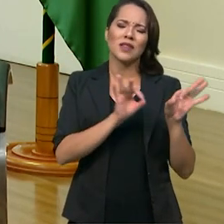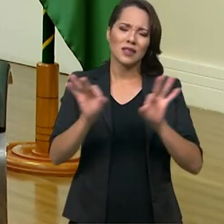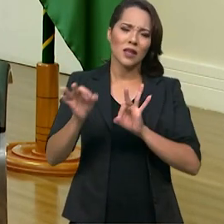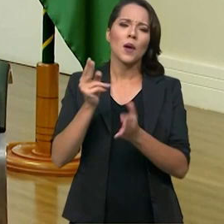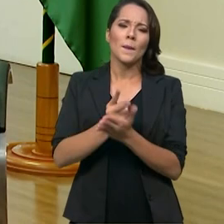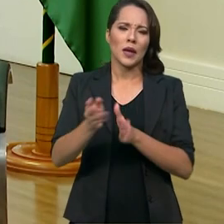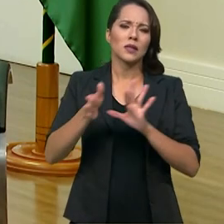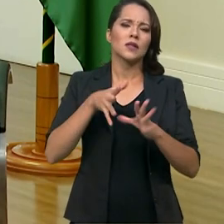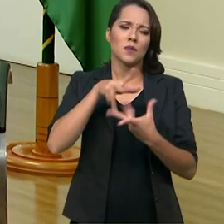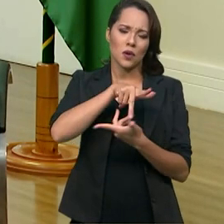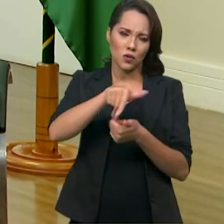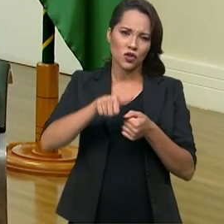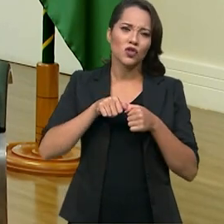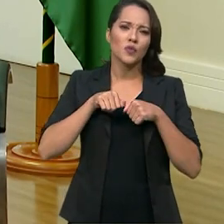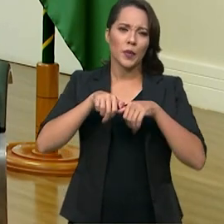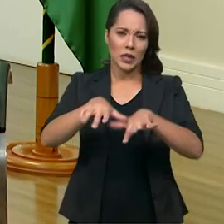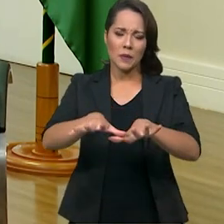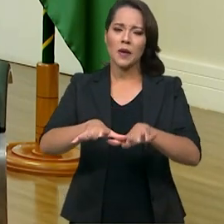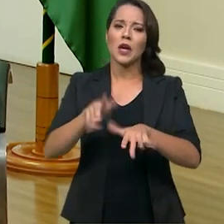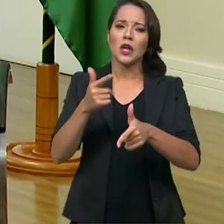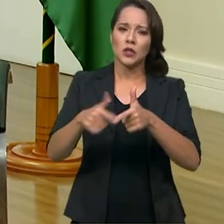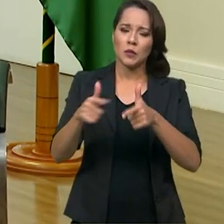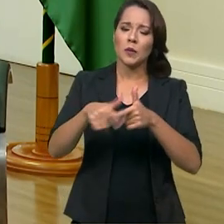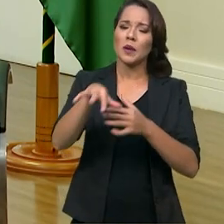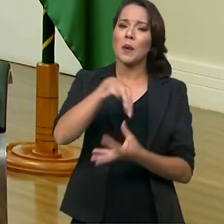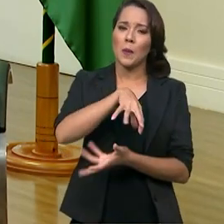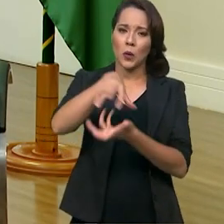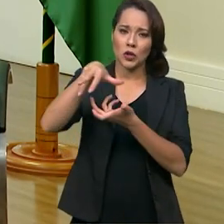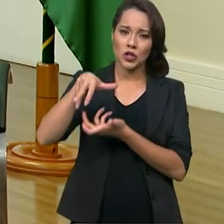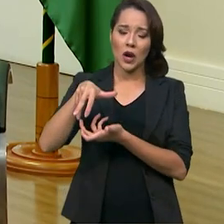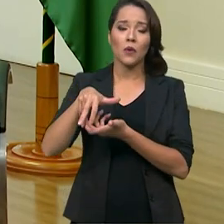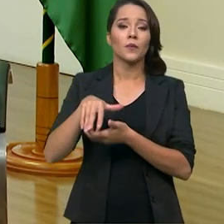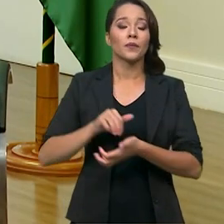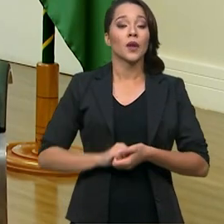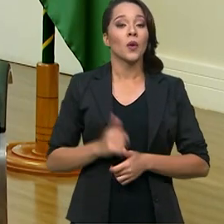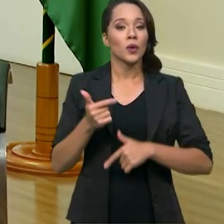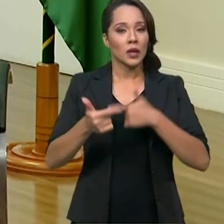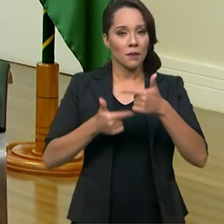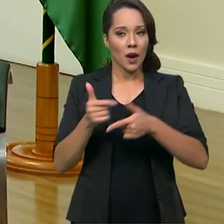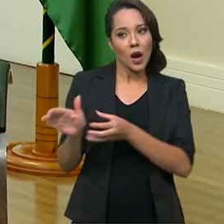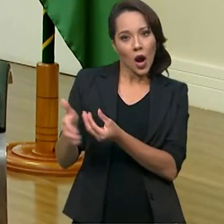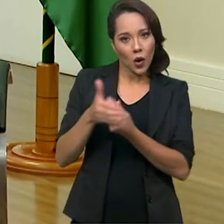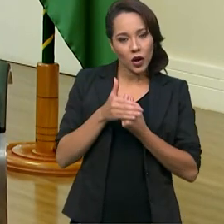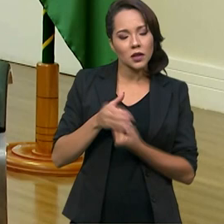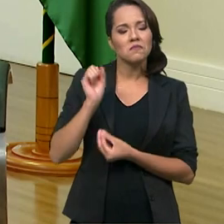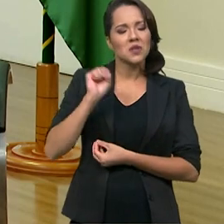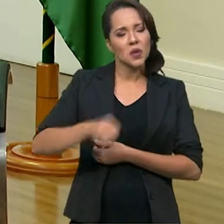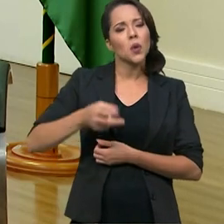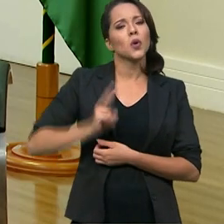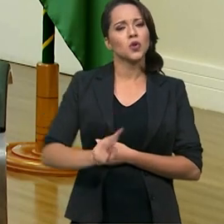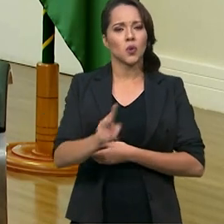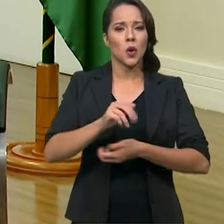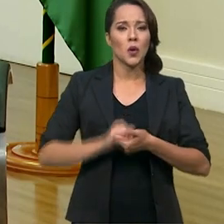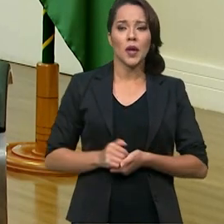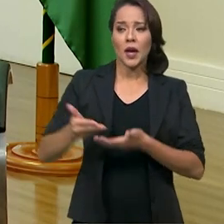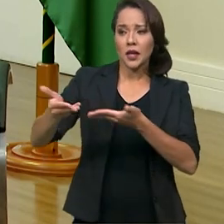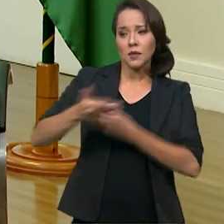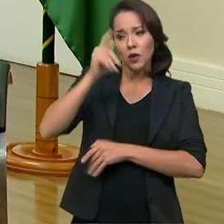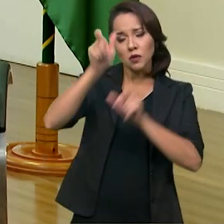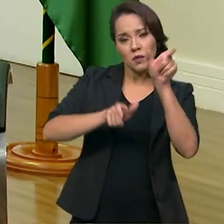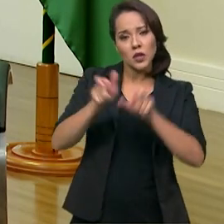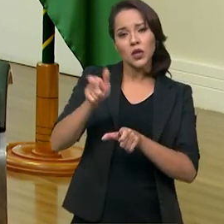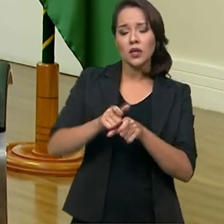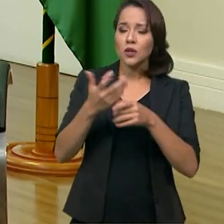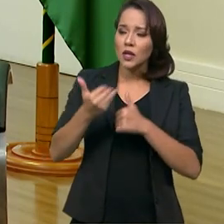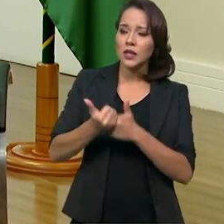nesse período de dificuldade, de grande crise mundial. A Operação Acolhida, sim, funcionou, recebeu suas pessoas e tem dado